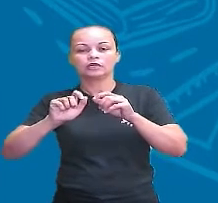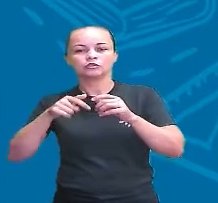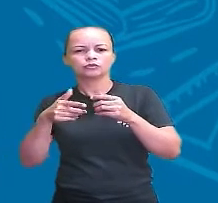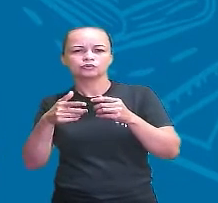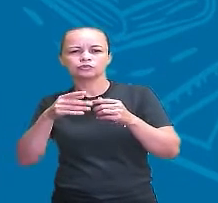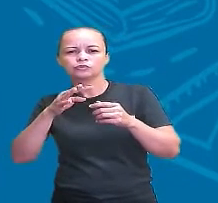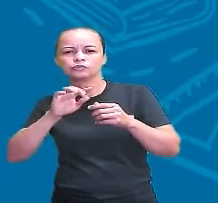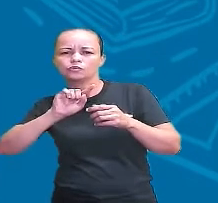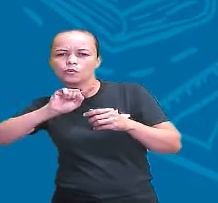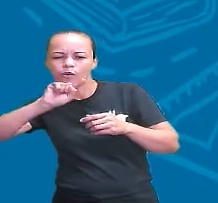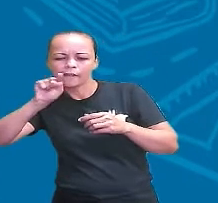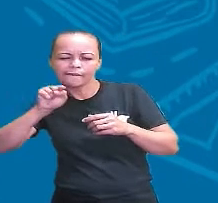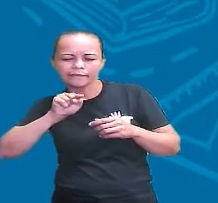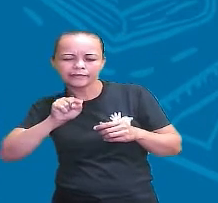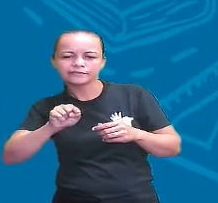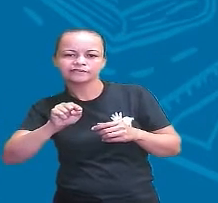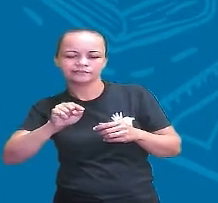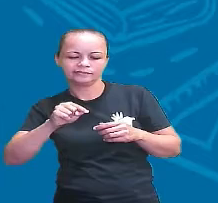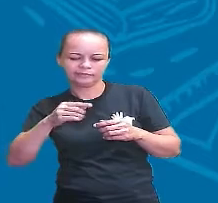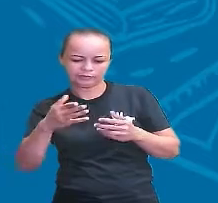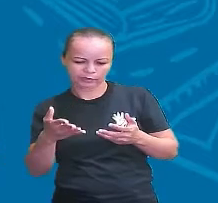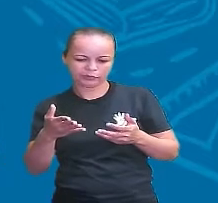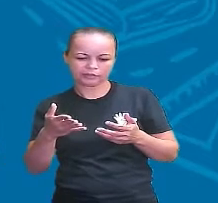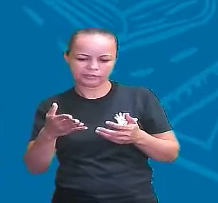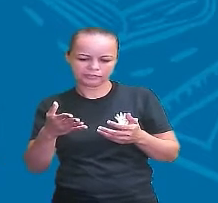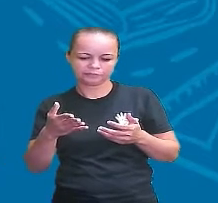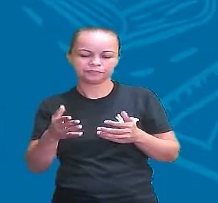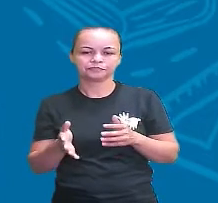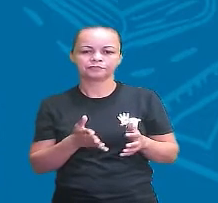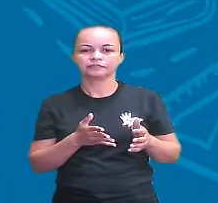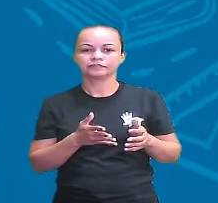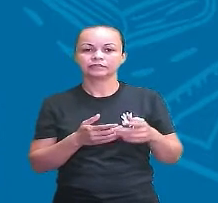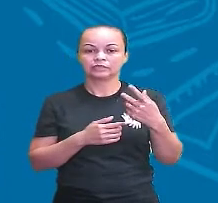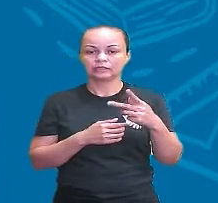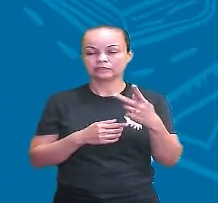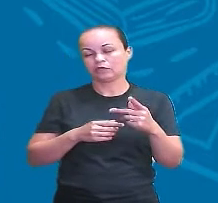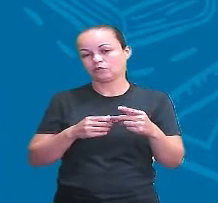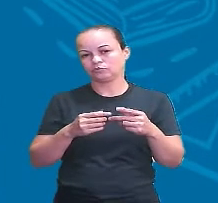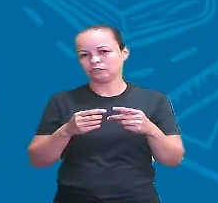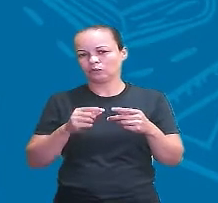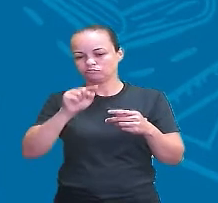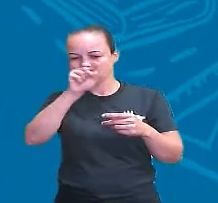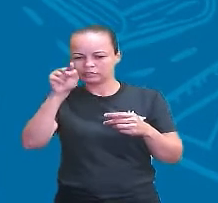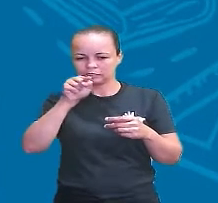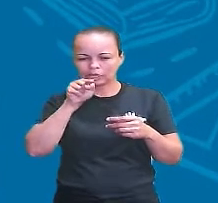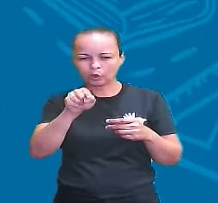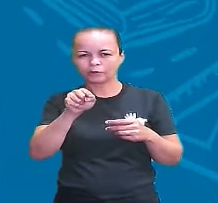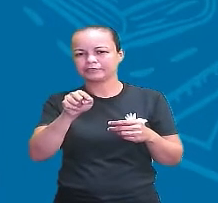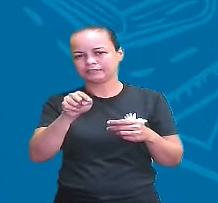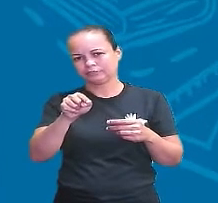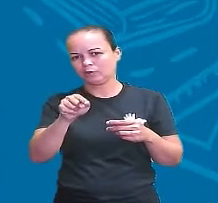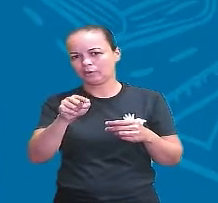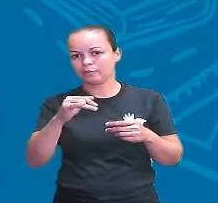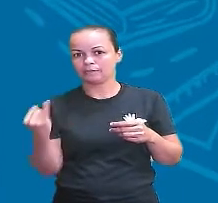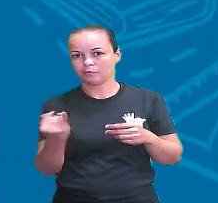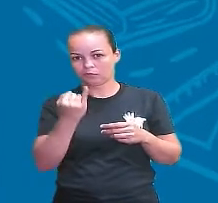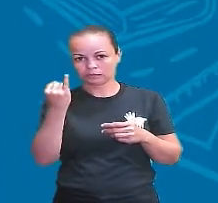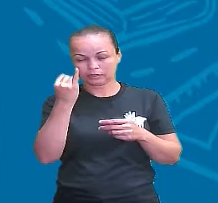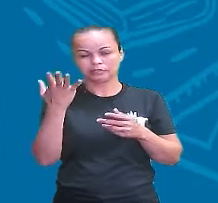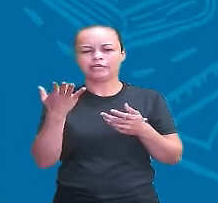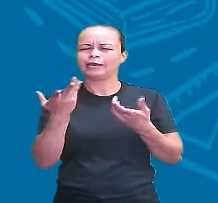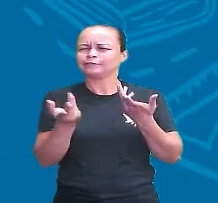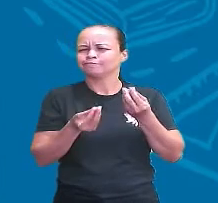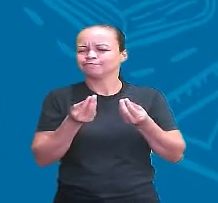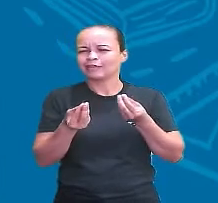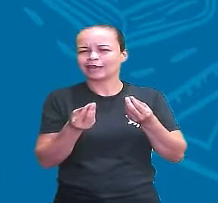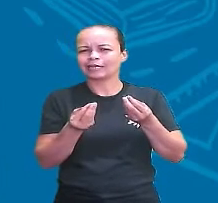sinal de interrogação, tá certo? Então, o sinal de interrogação é essencial na sua frase. Então, a gente está acostumado muito em rede social a fazer